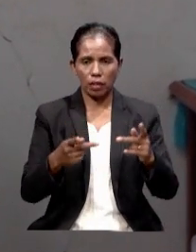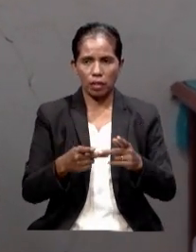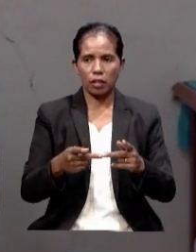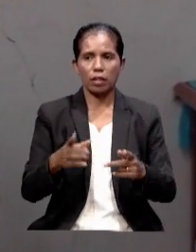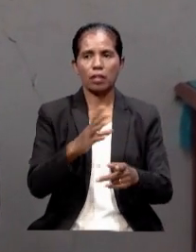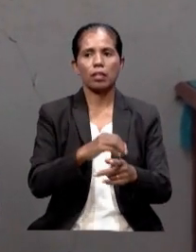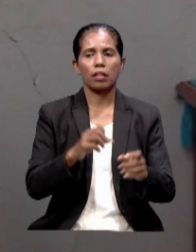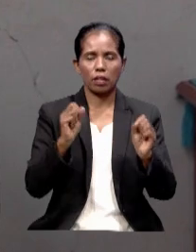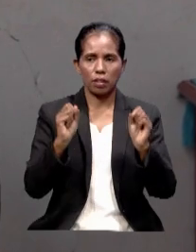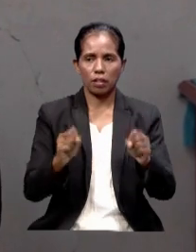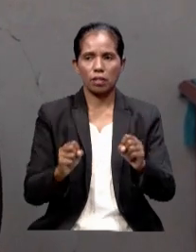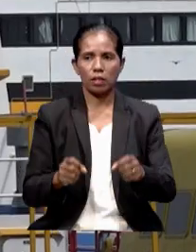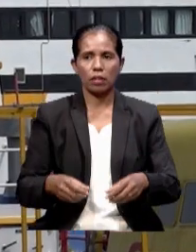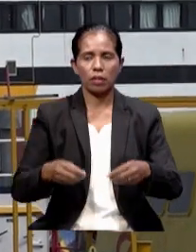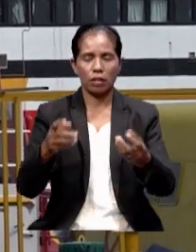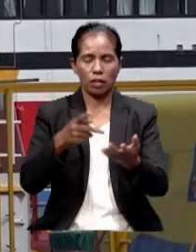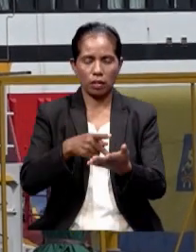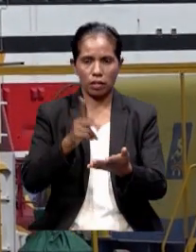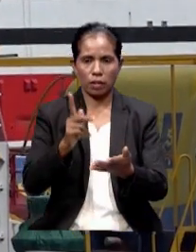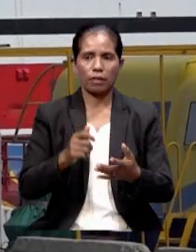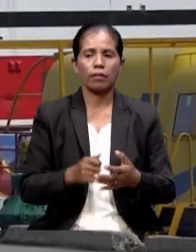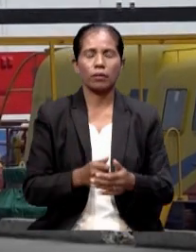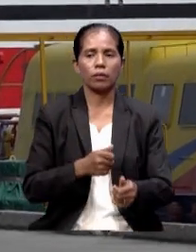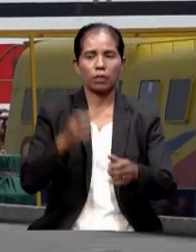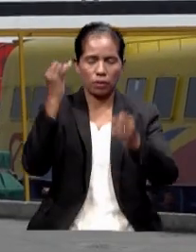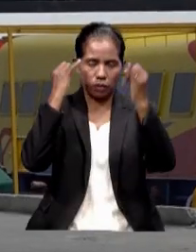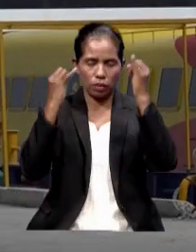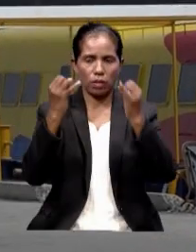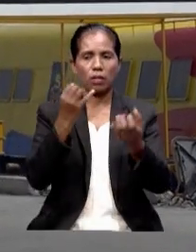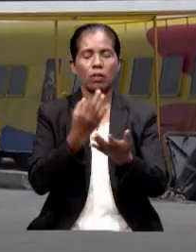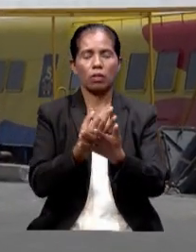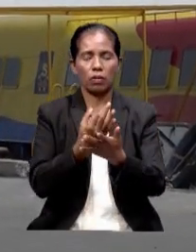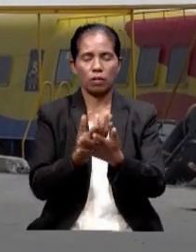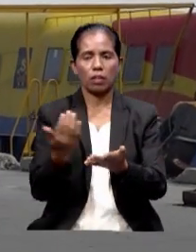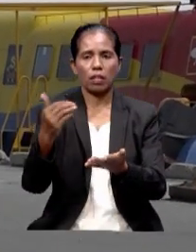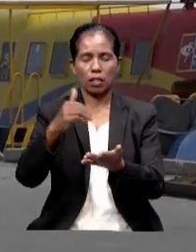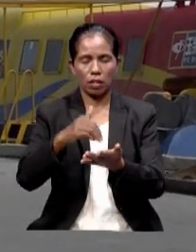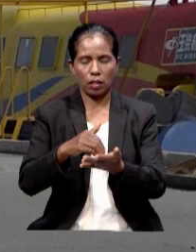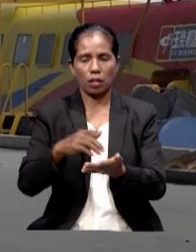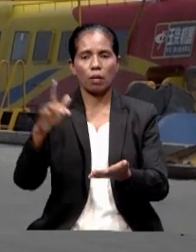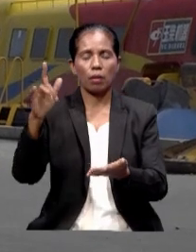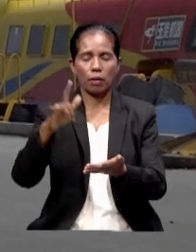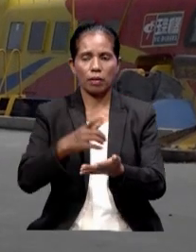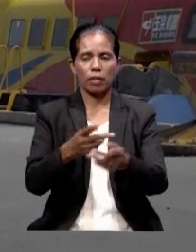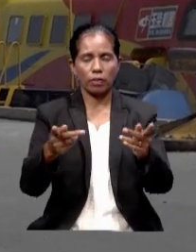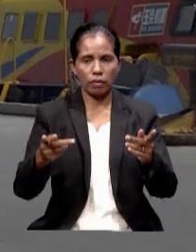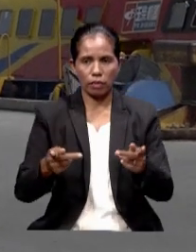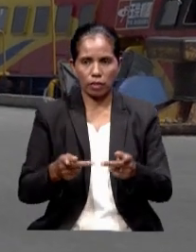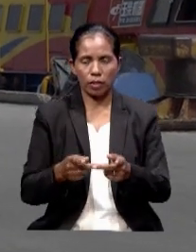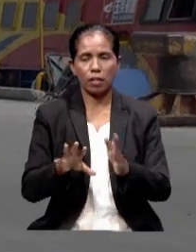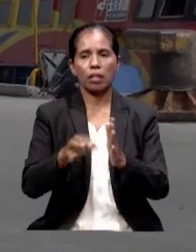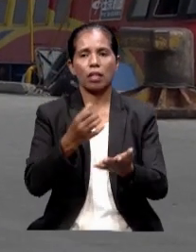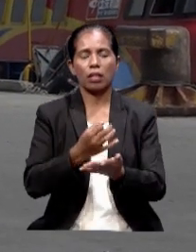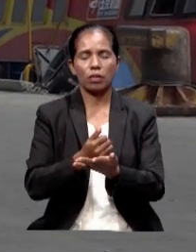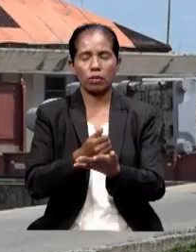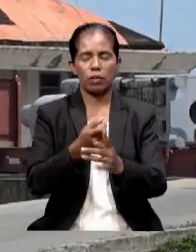nemo sei kona tasa ut sielu utu. Tuir informasaun, Fundus Redesenvolvimento Porto Dili ba Porto Turístico, hetan apoio